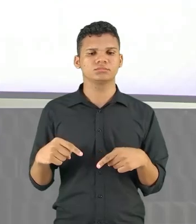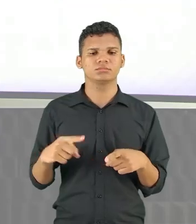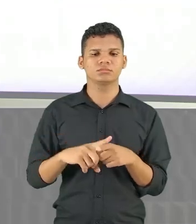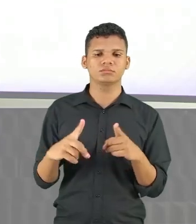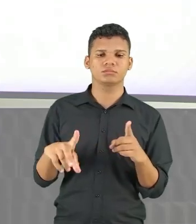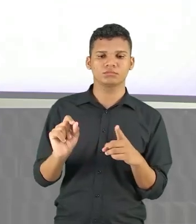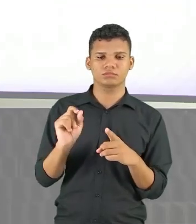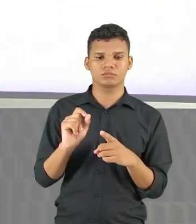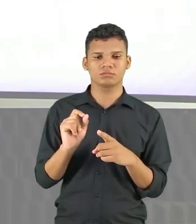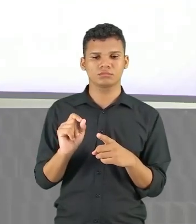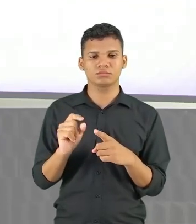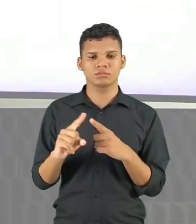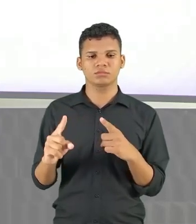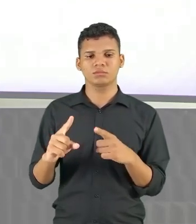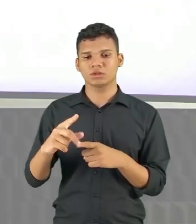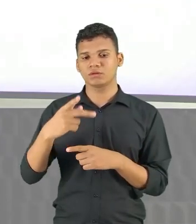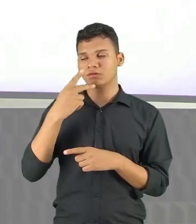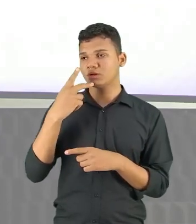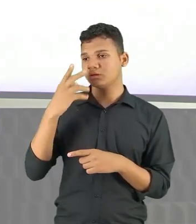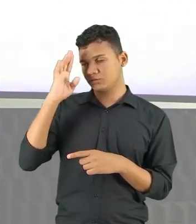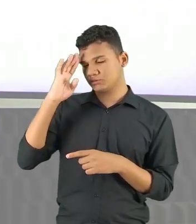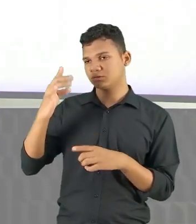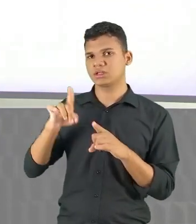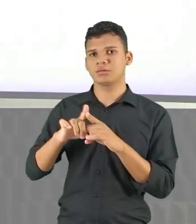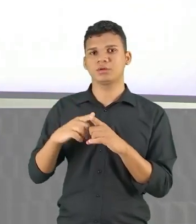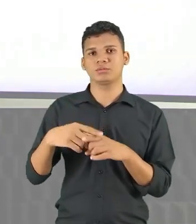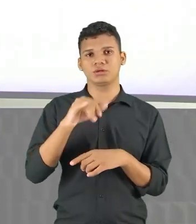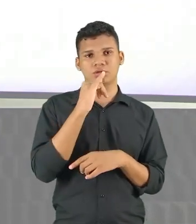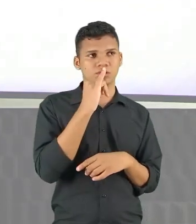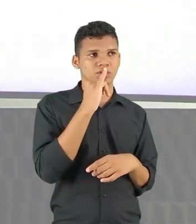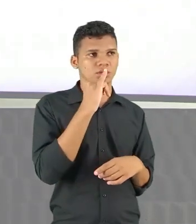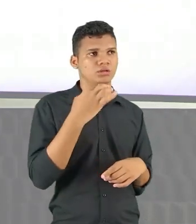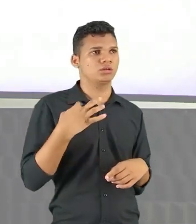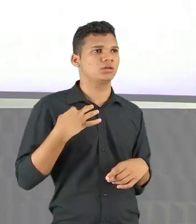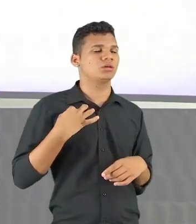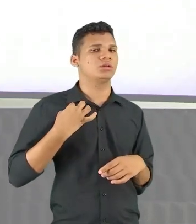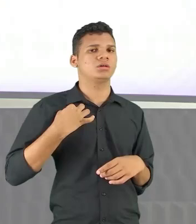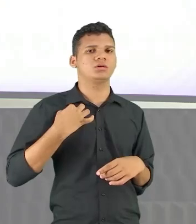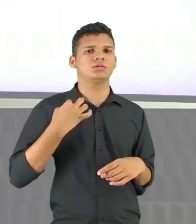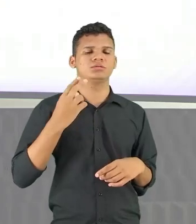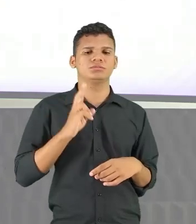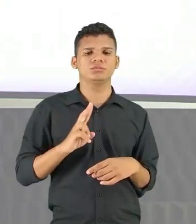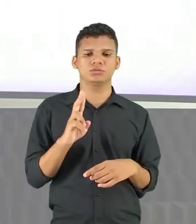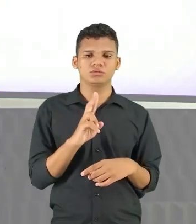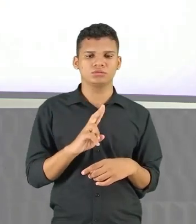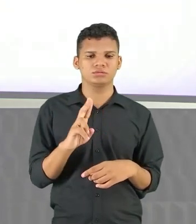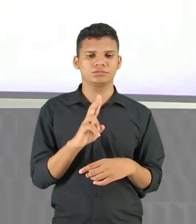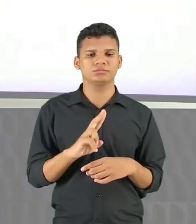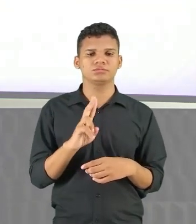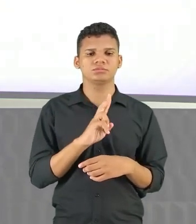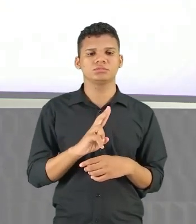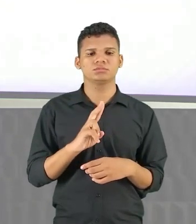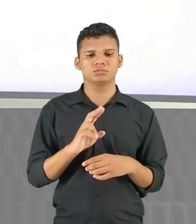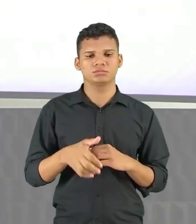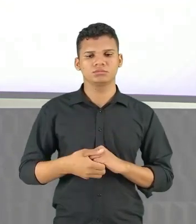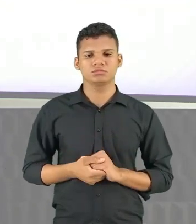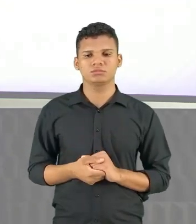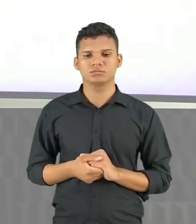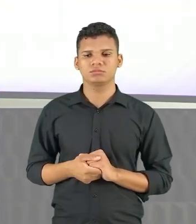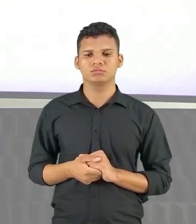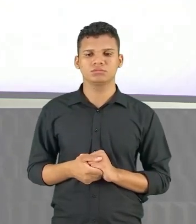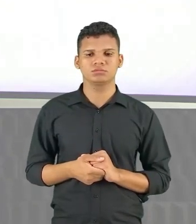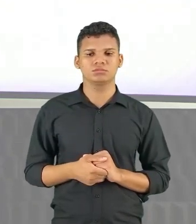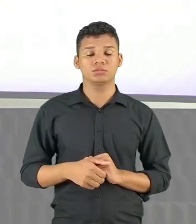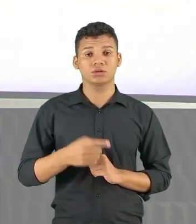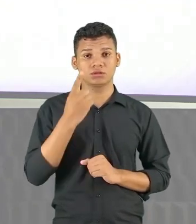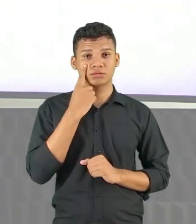principiaram a elogiar o meu paletó cor de macaco. Examinavam-no sérias, achavam um